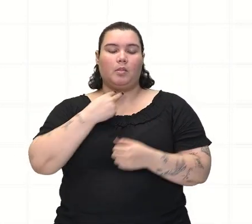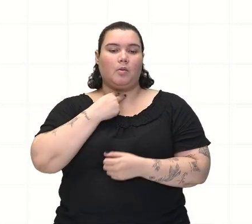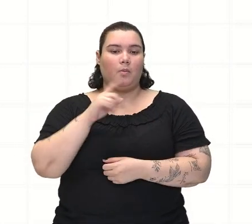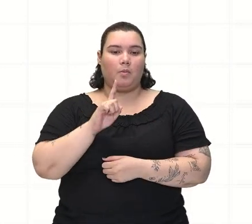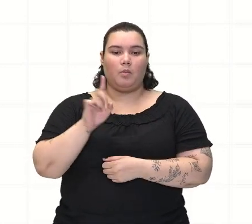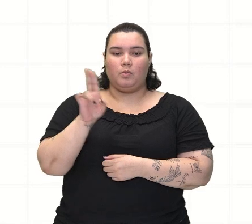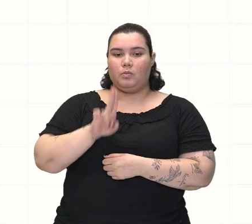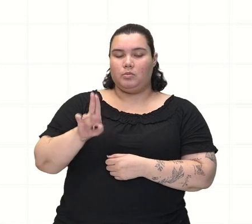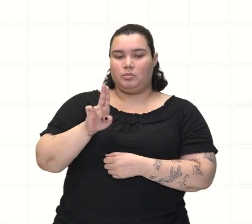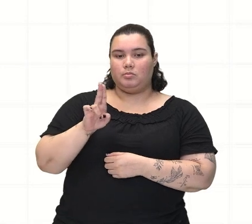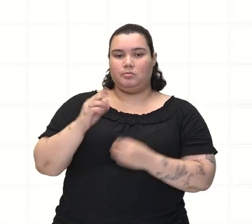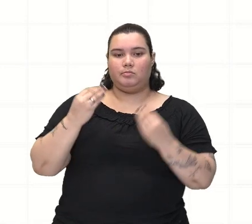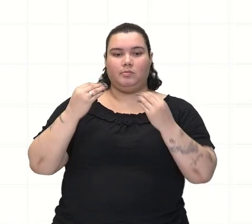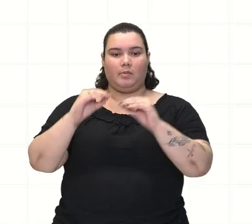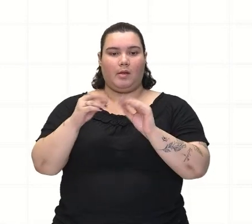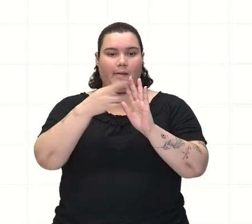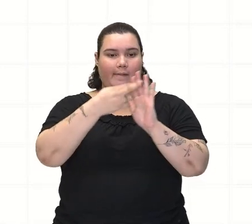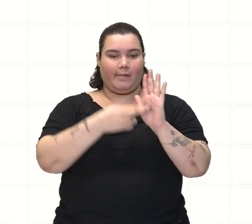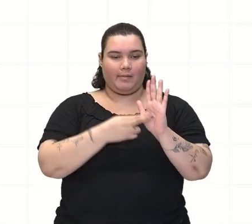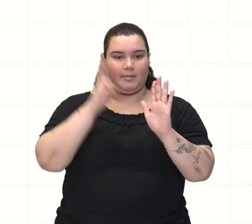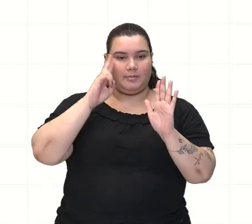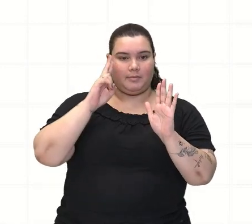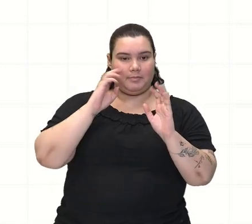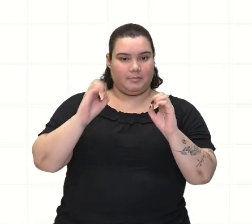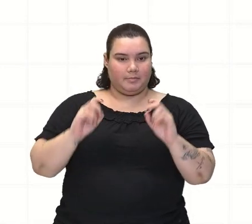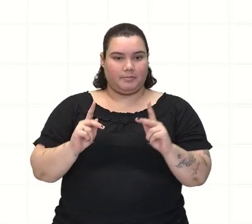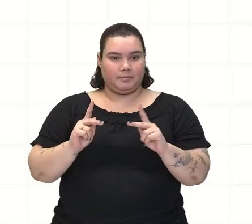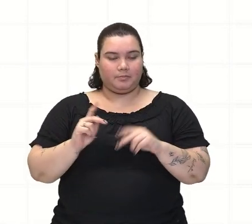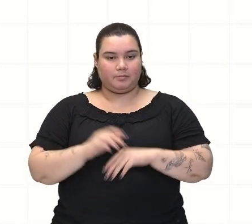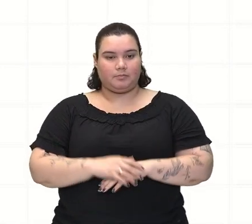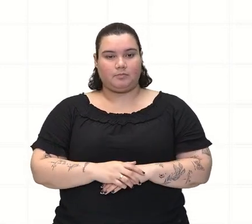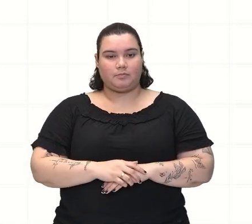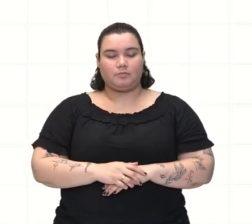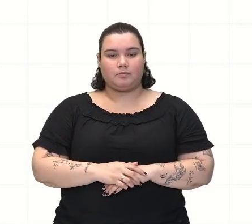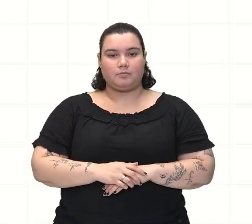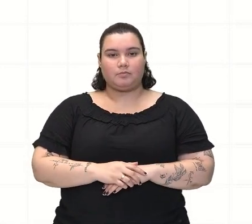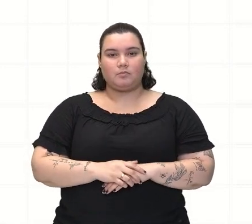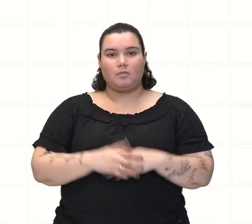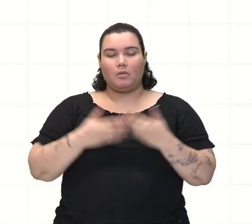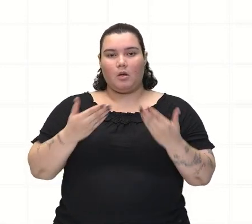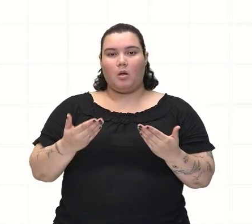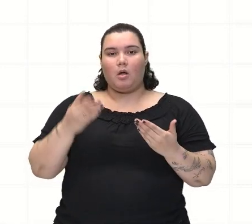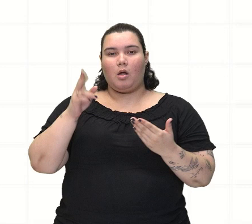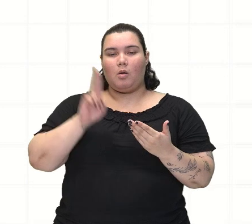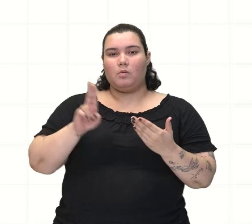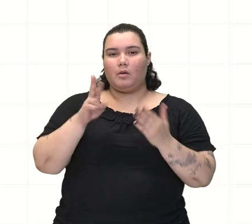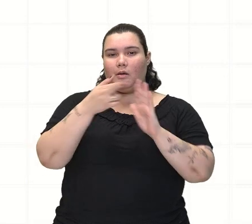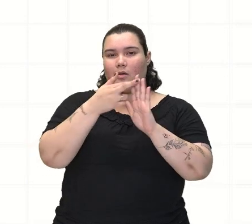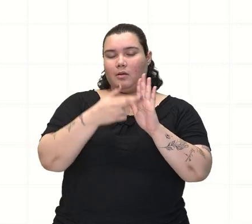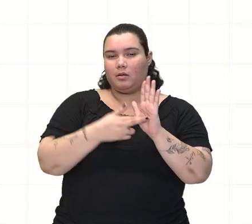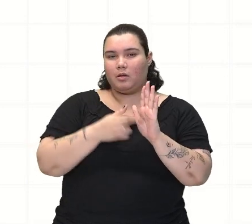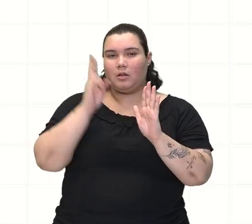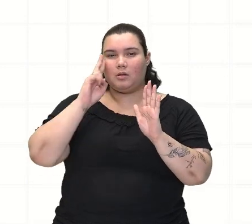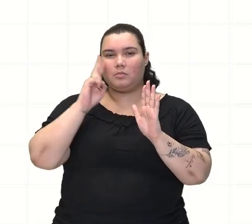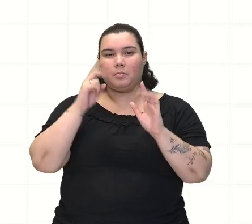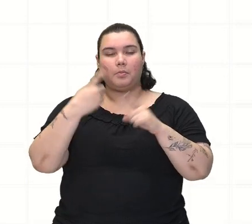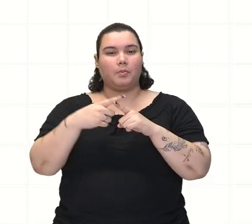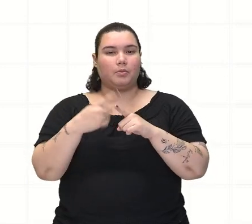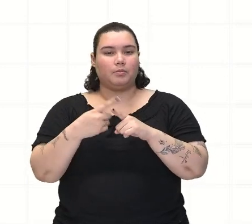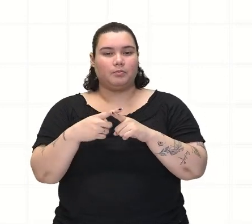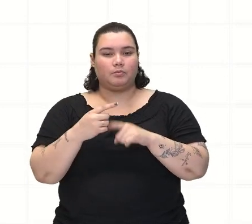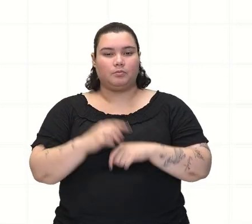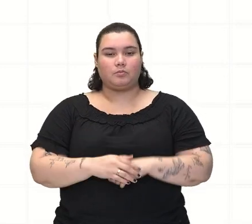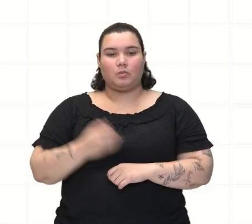aplicar direto aquela regra. Tudo bem? Então, eu não posso aplicar direto aquela regra, porque